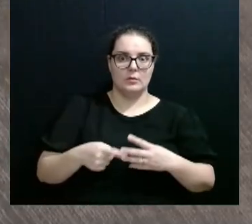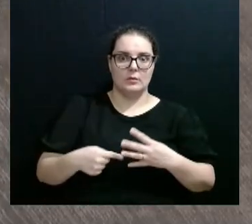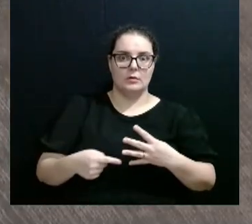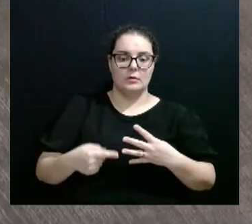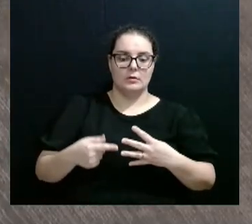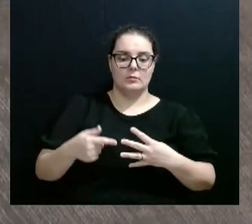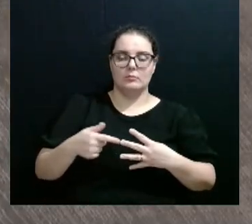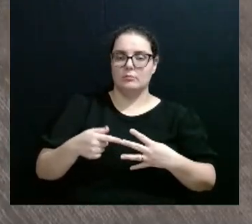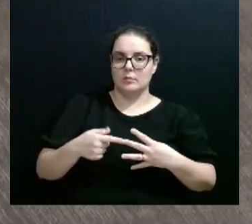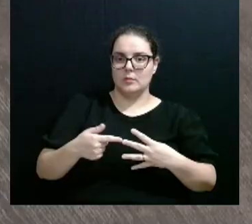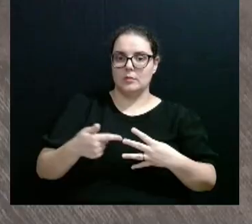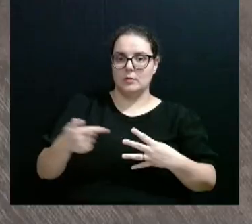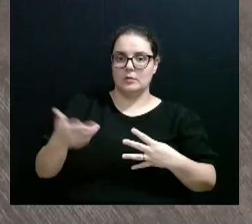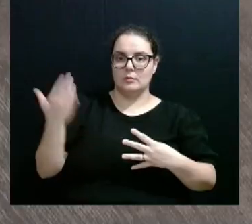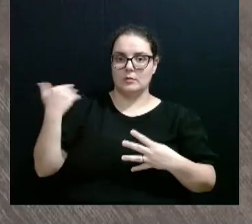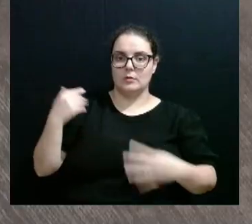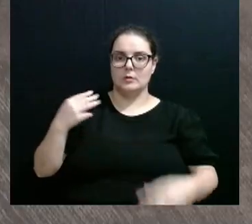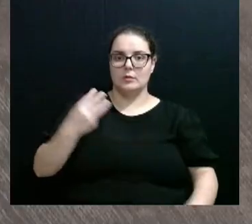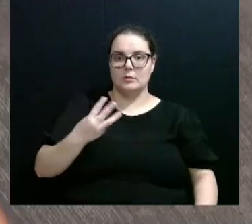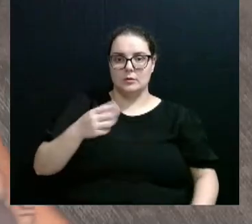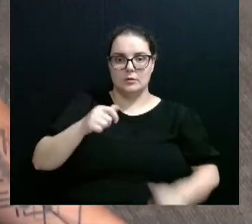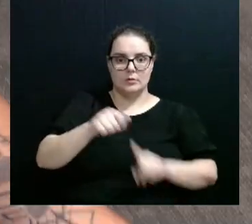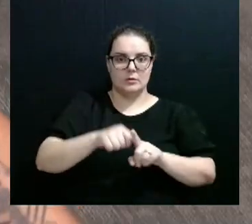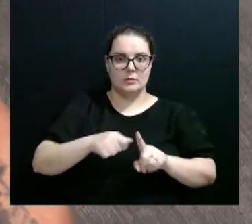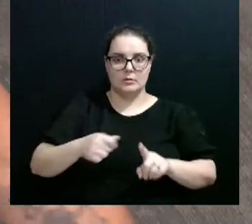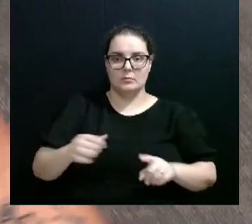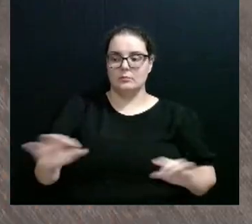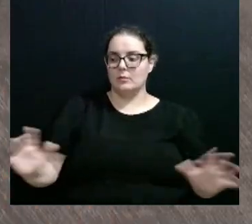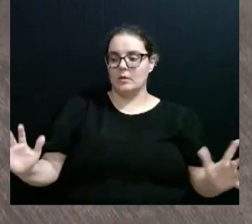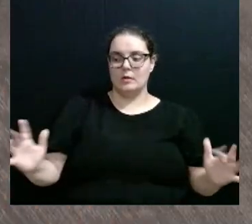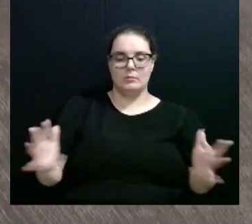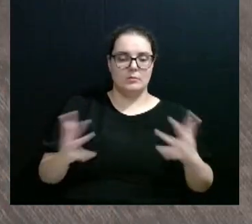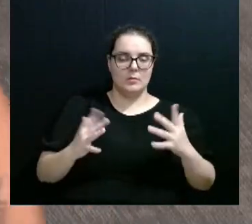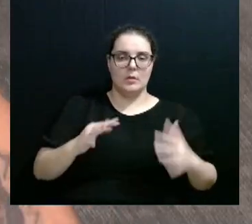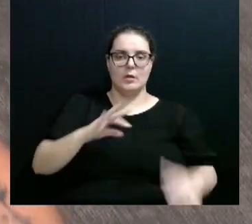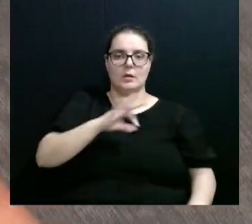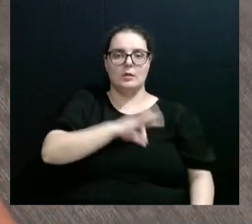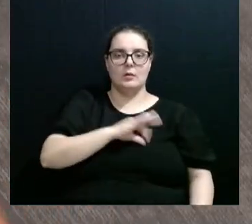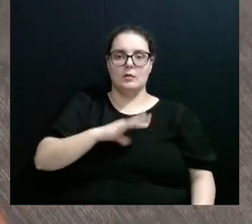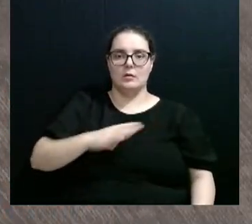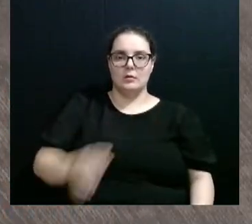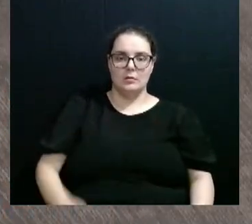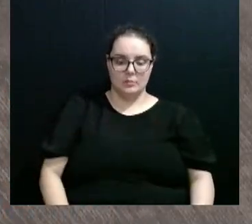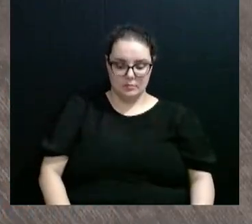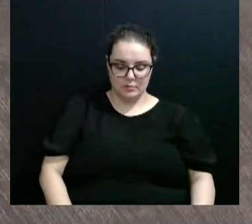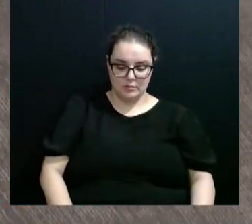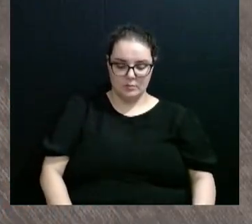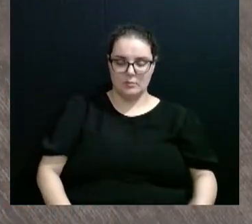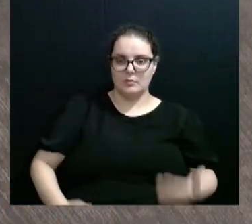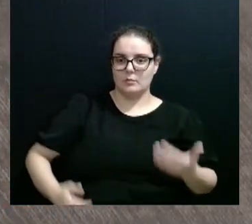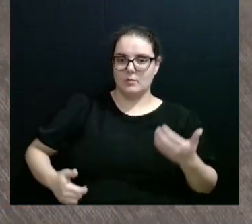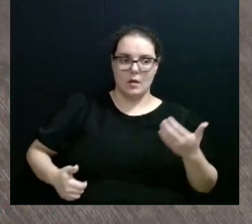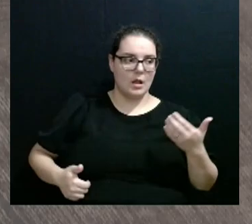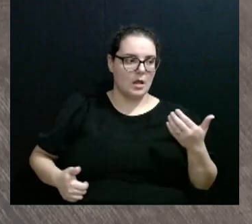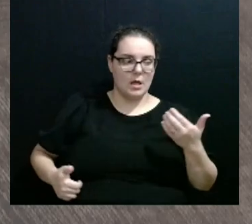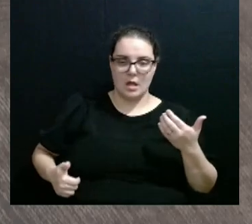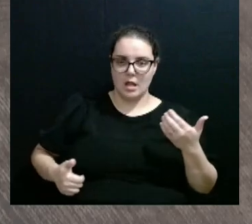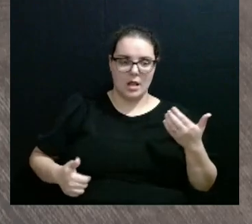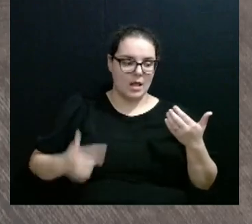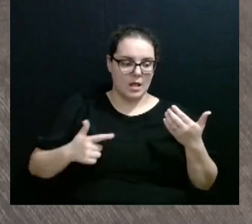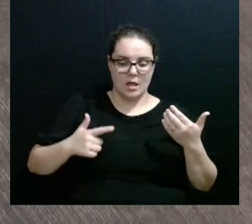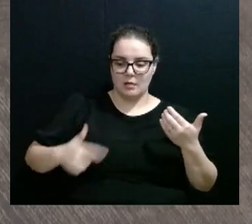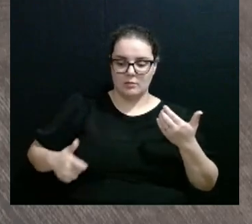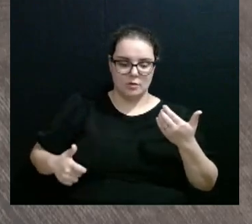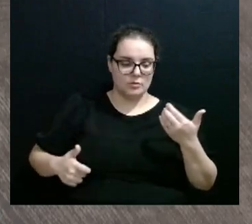3 mesas, entrou a Guarda Municipal, os dois com 12, sei lá, andando rápido, logo em seguida a fiscalização